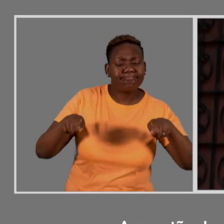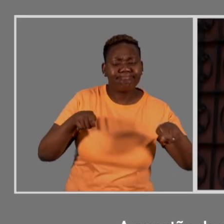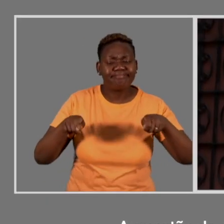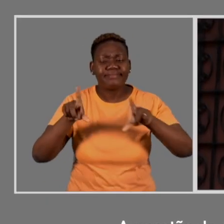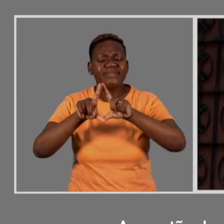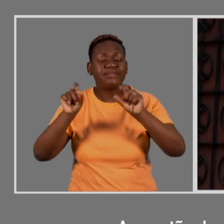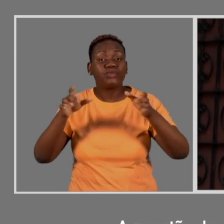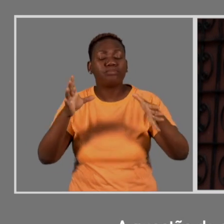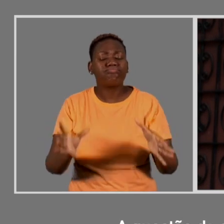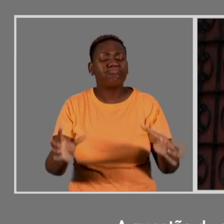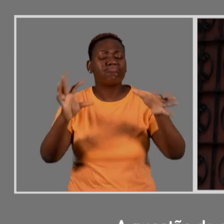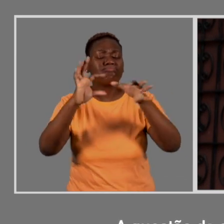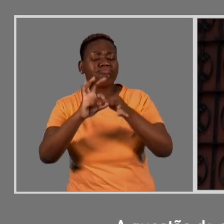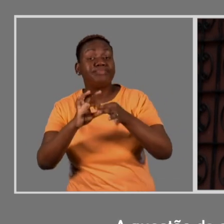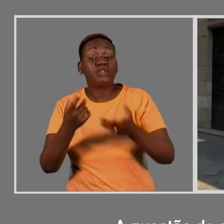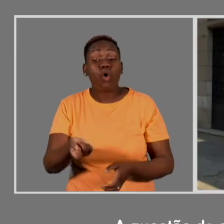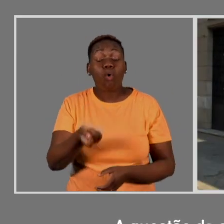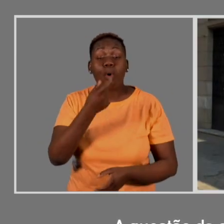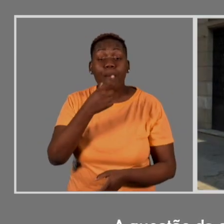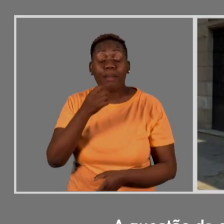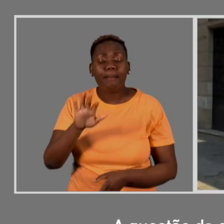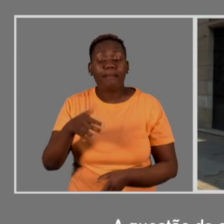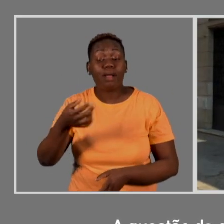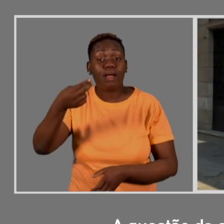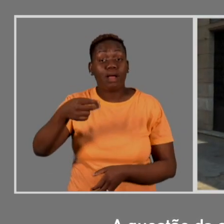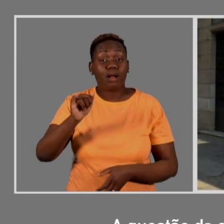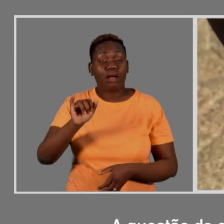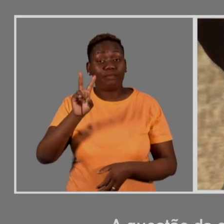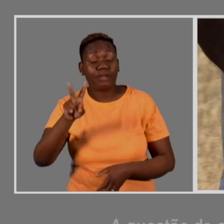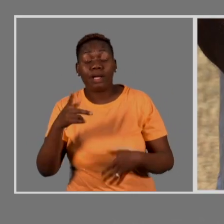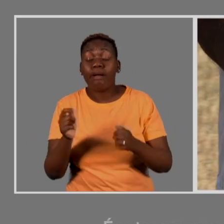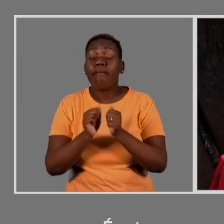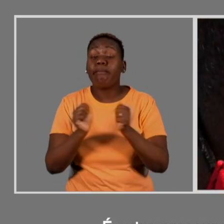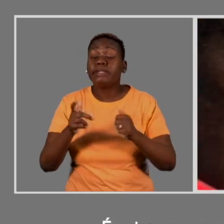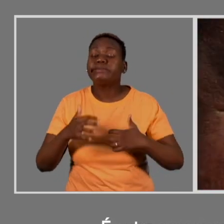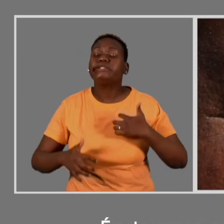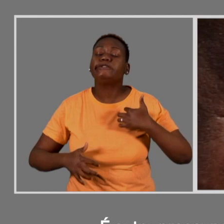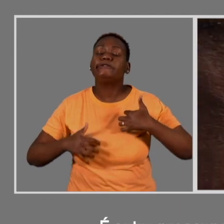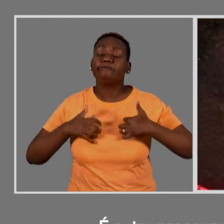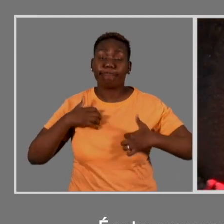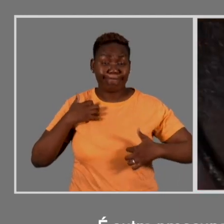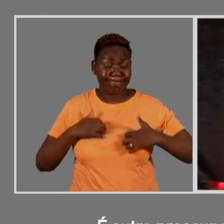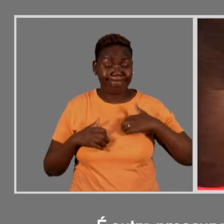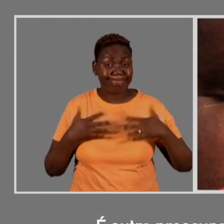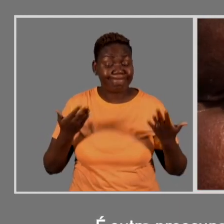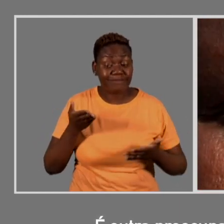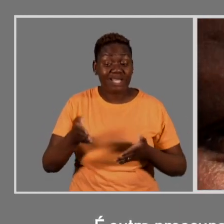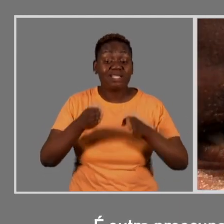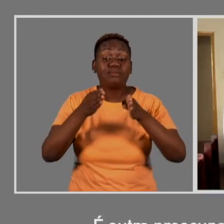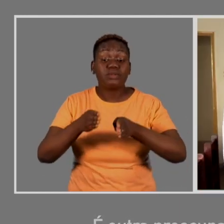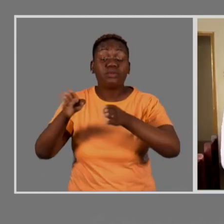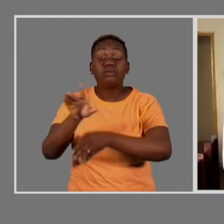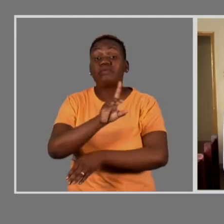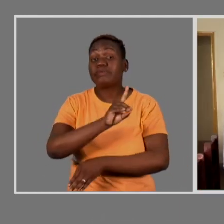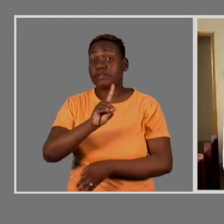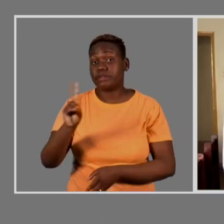A questão da confidencialidade no tratamento de assuntos relacionados com HIV é outra preocupação das pessoas com